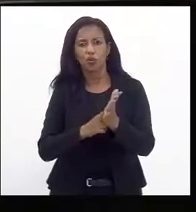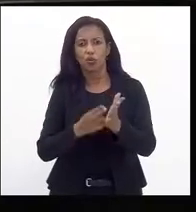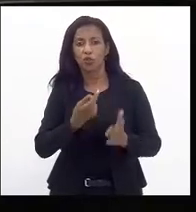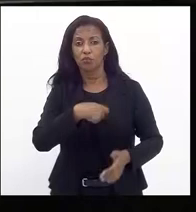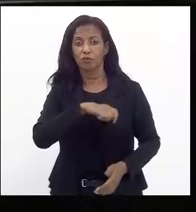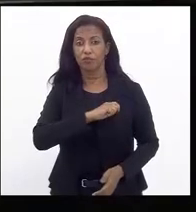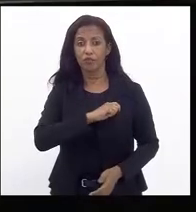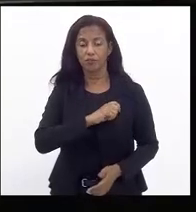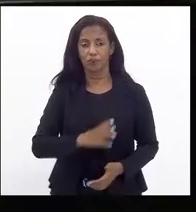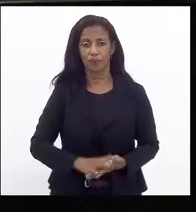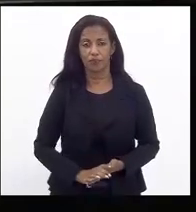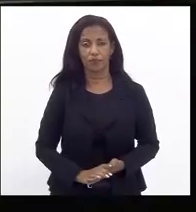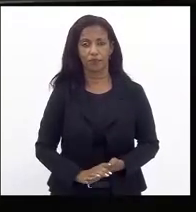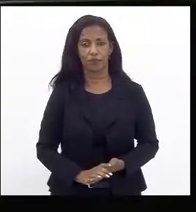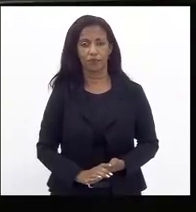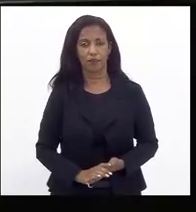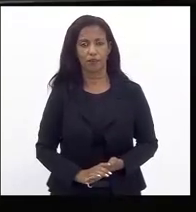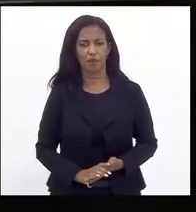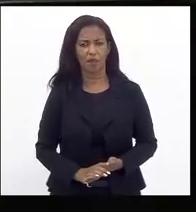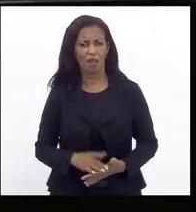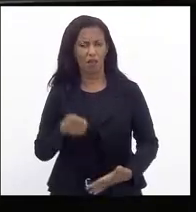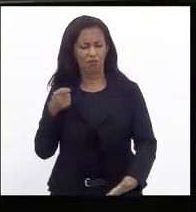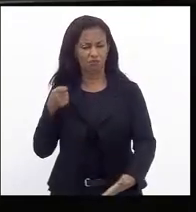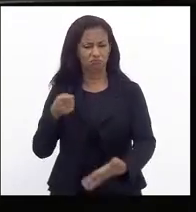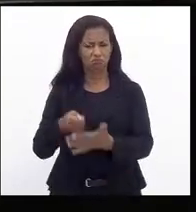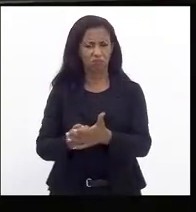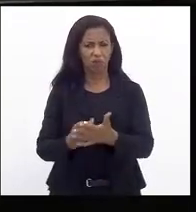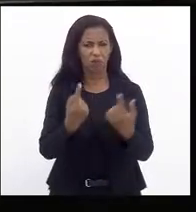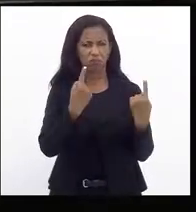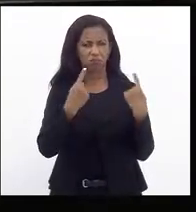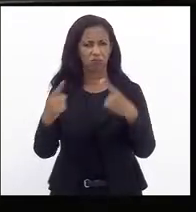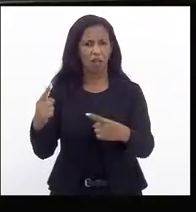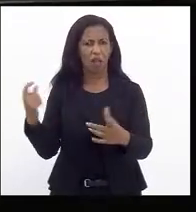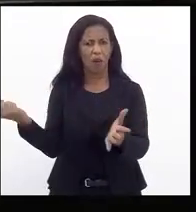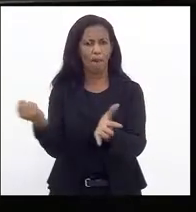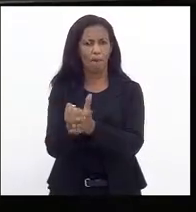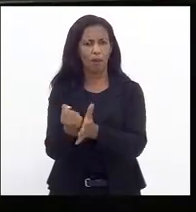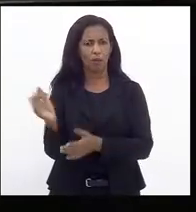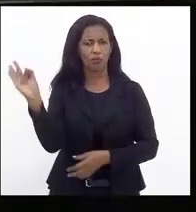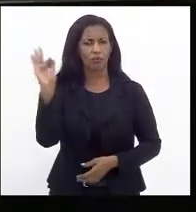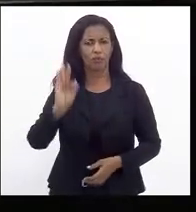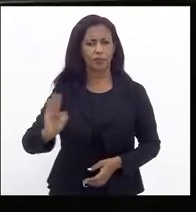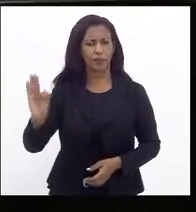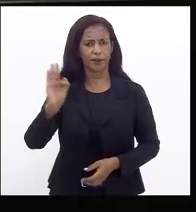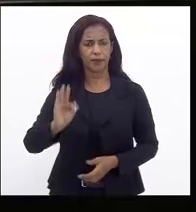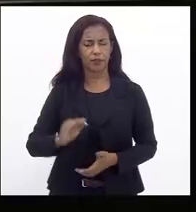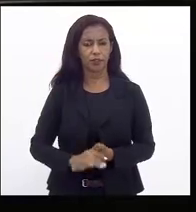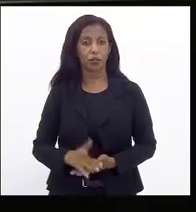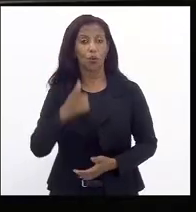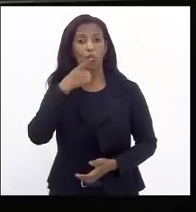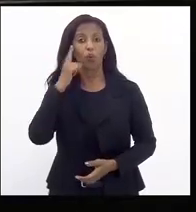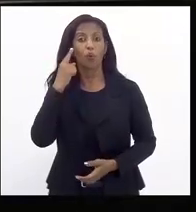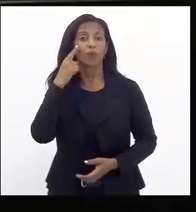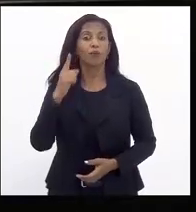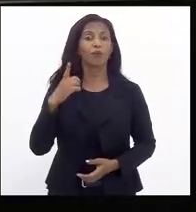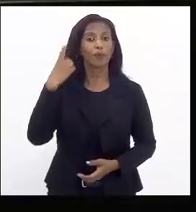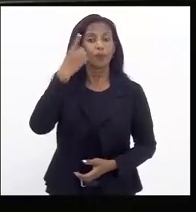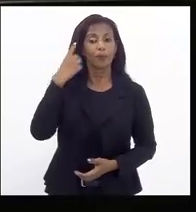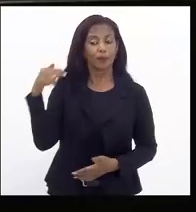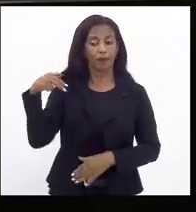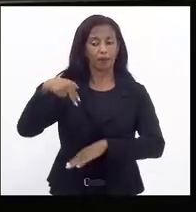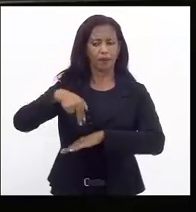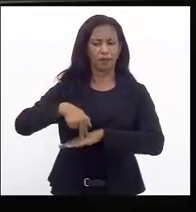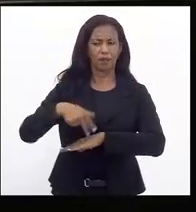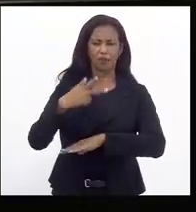fiscal é uma frontal violação do pacto federativo ontem houve um deputado dizer